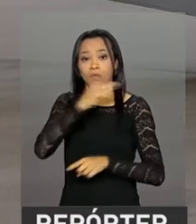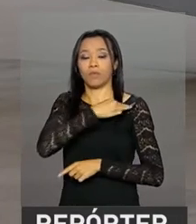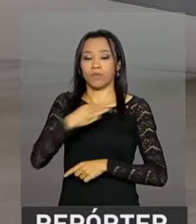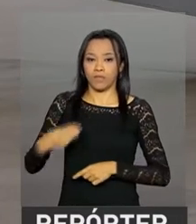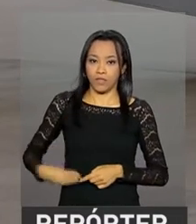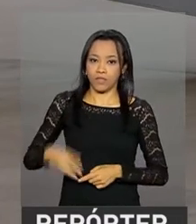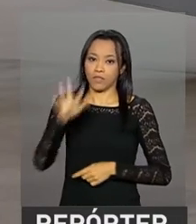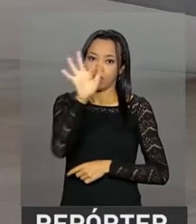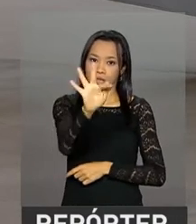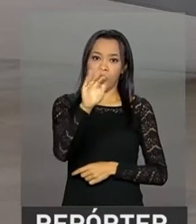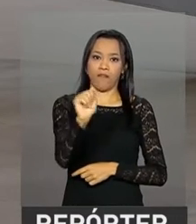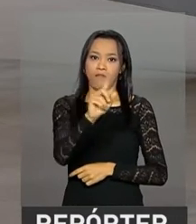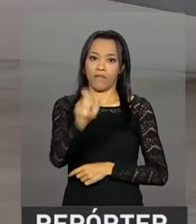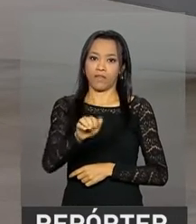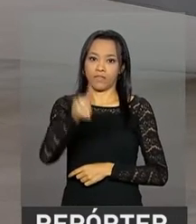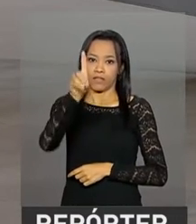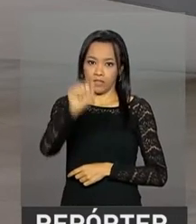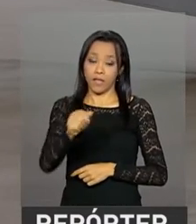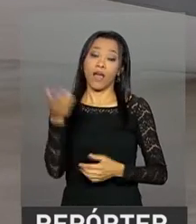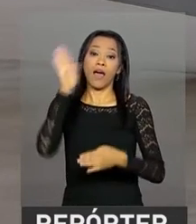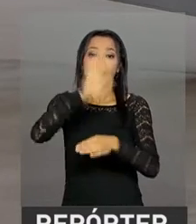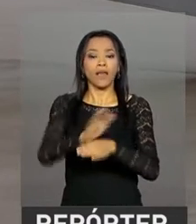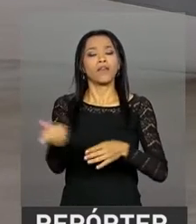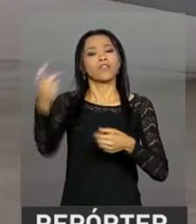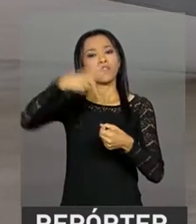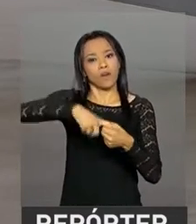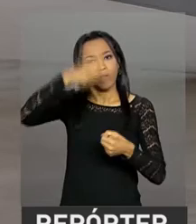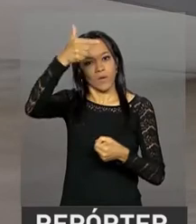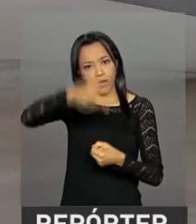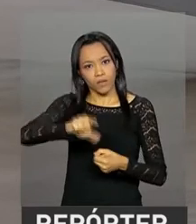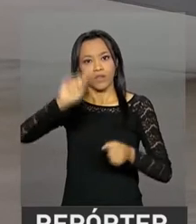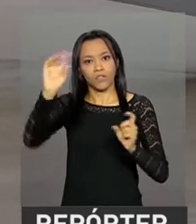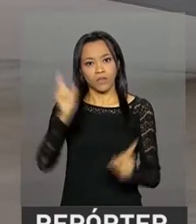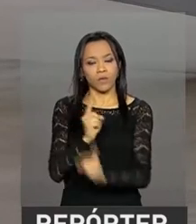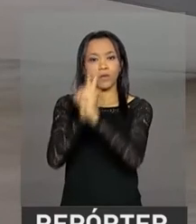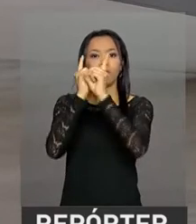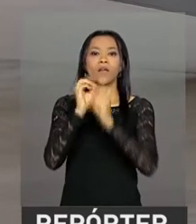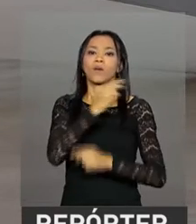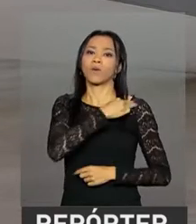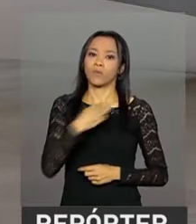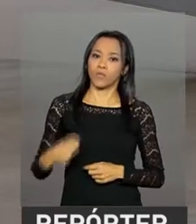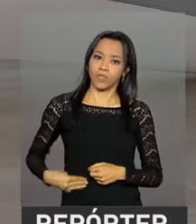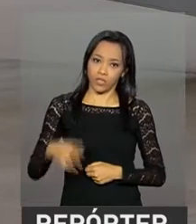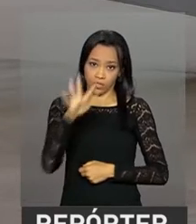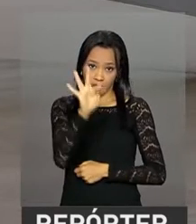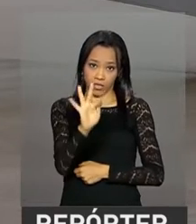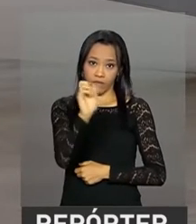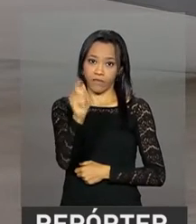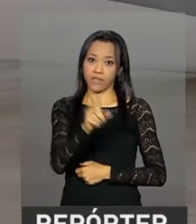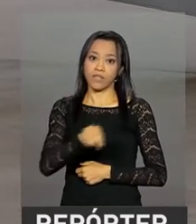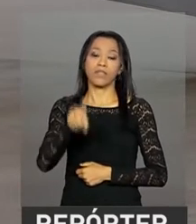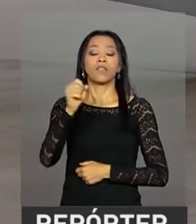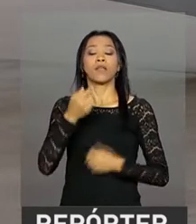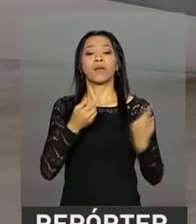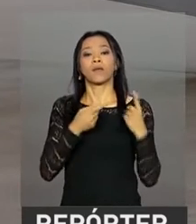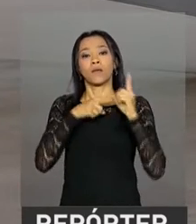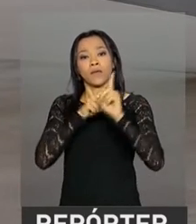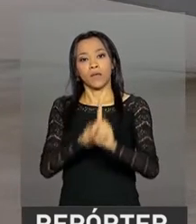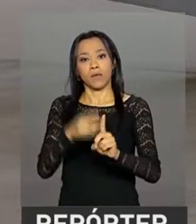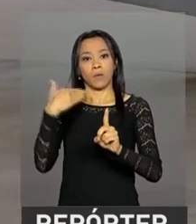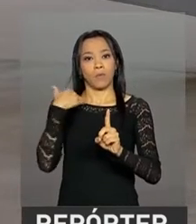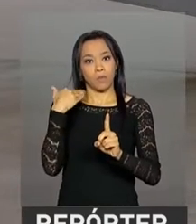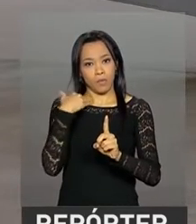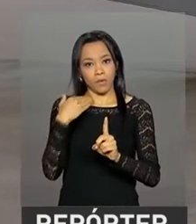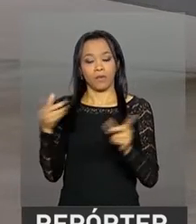henrique meirelles à tarde o presidente michel temer volta a receber o ministro da fazenda dessa vez acompanhado da presidente do bnds o banco